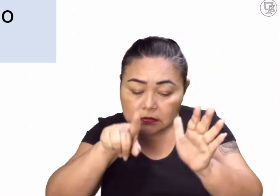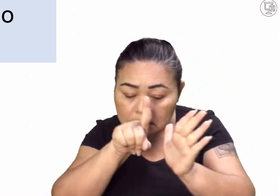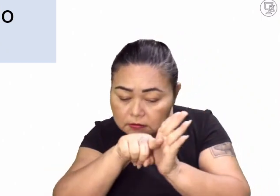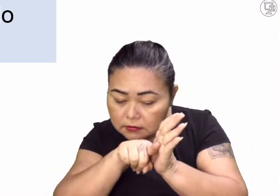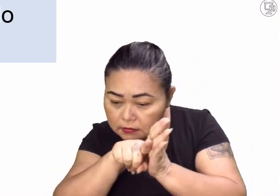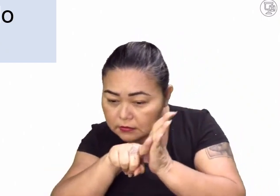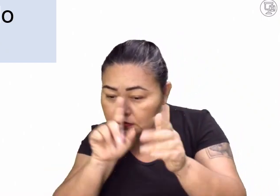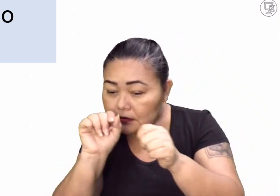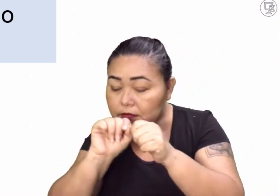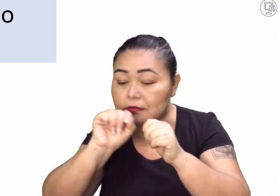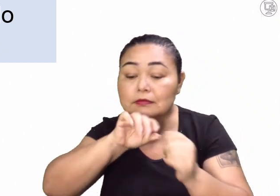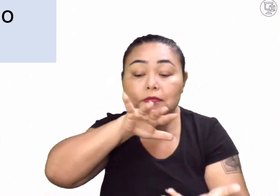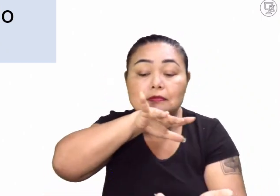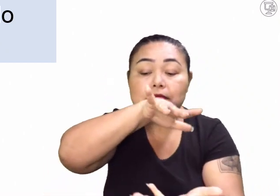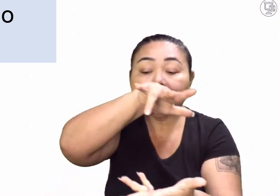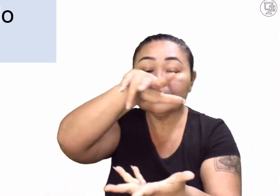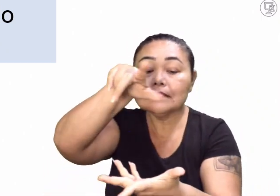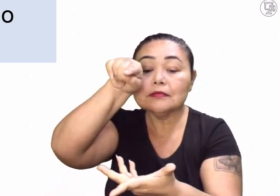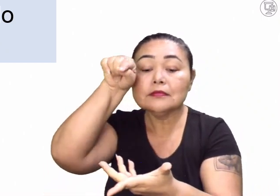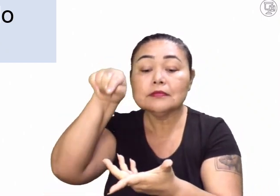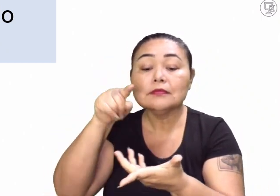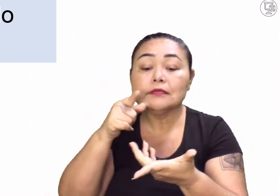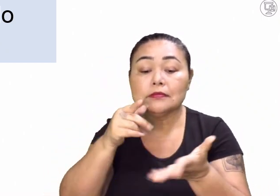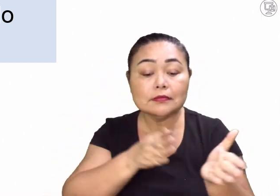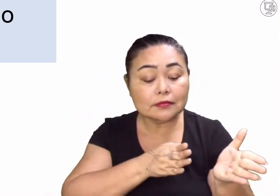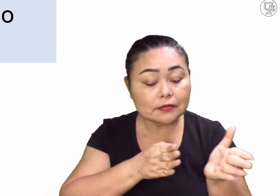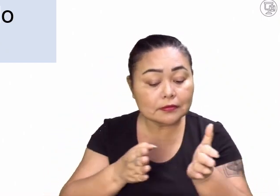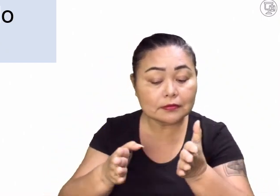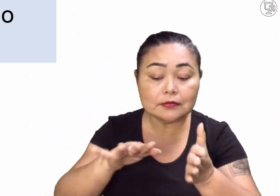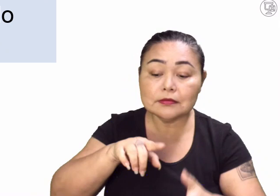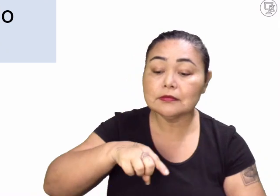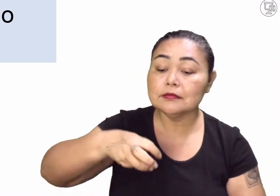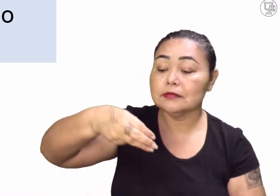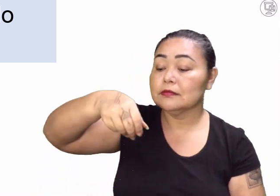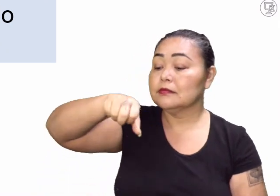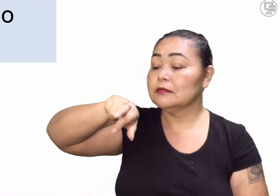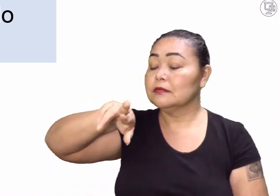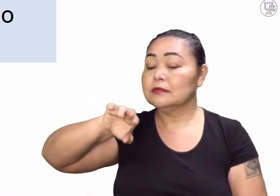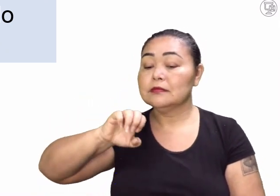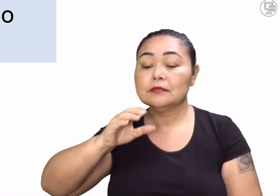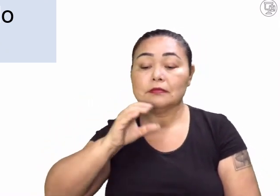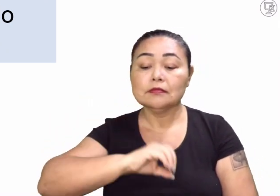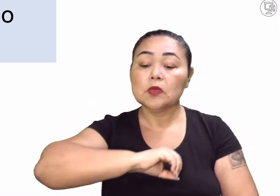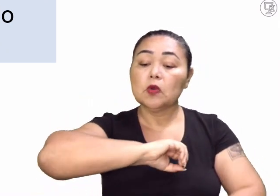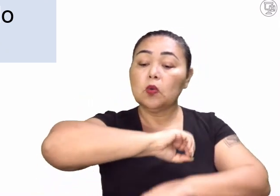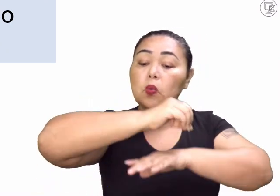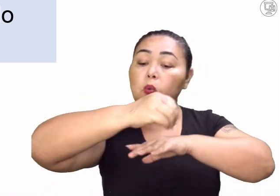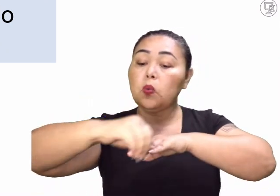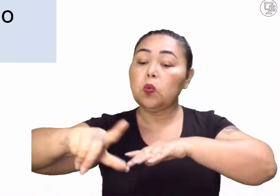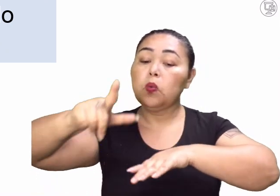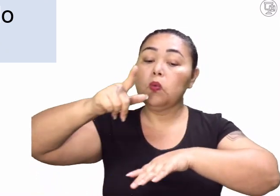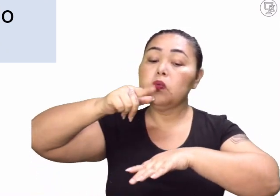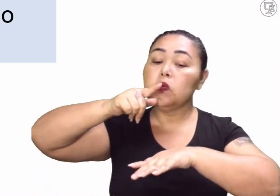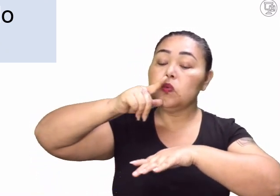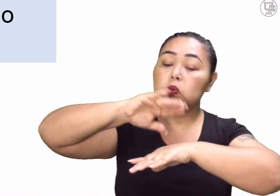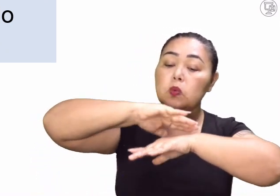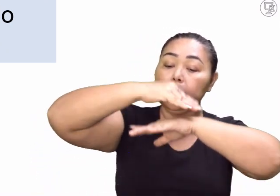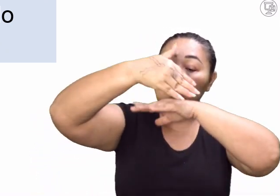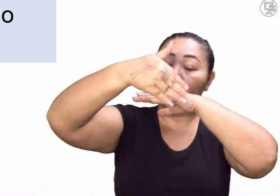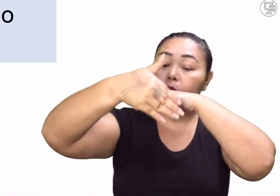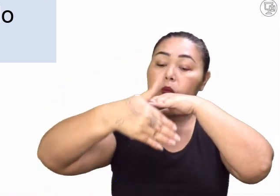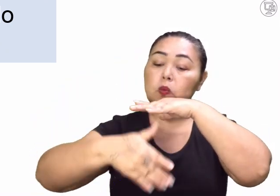abrangendo, portanto, rios, mares, oceanos, lagos, geleiras, água